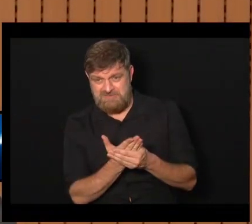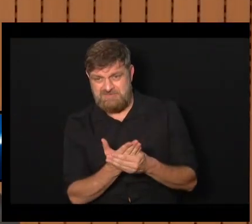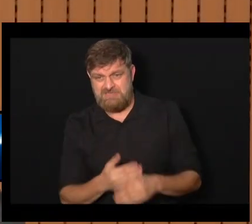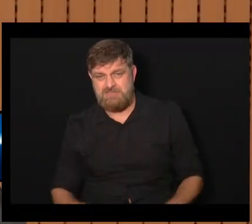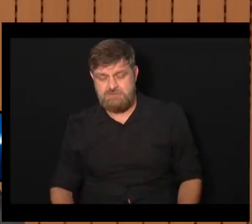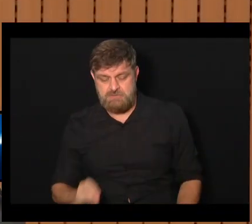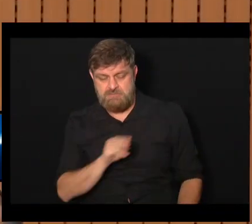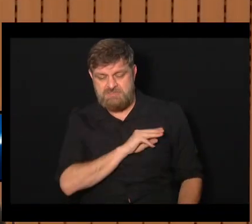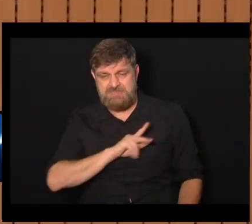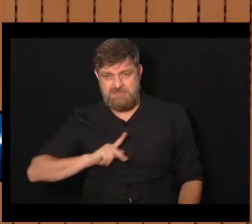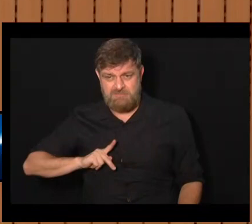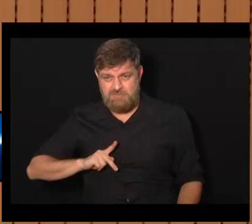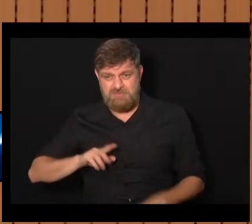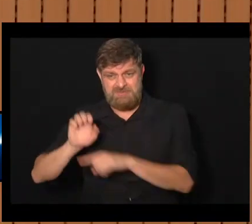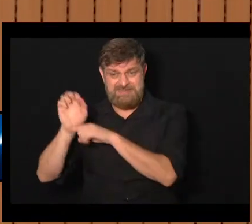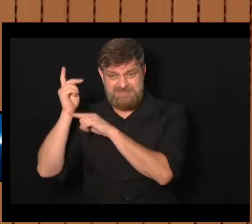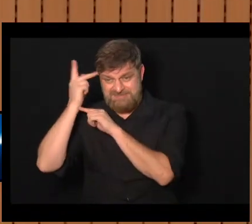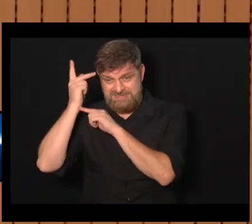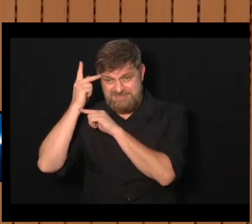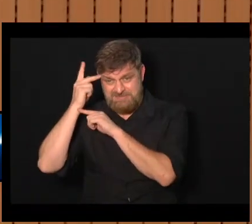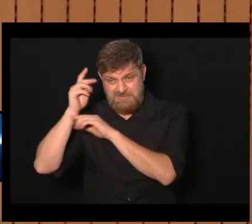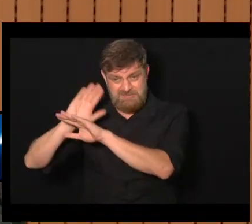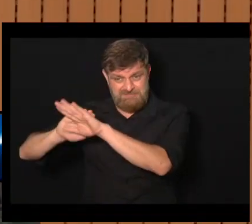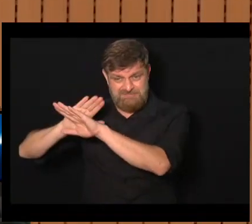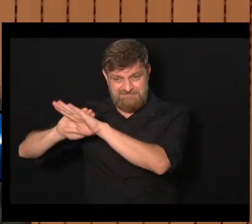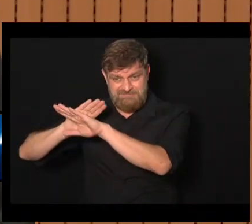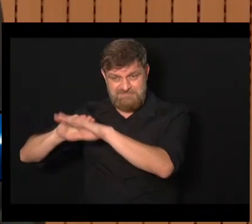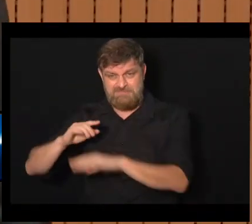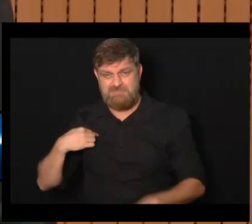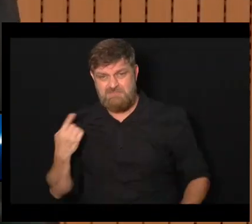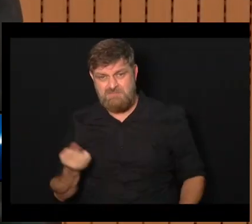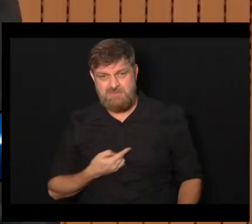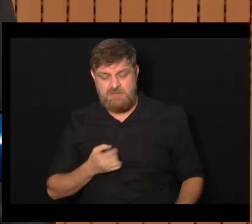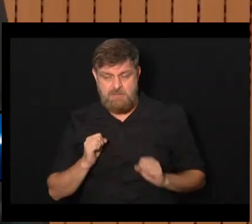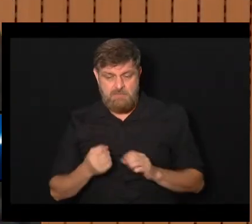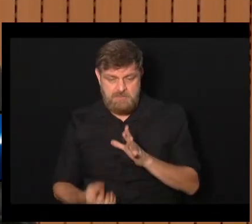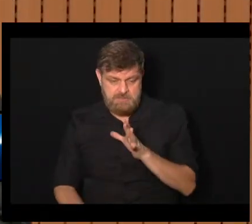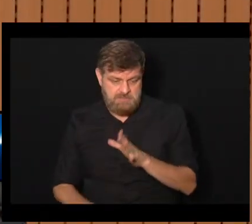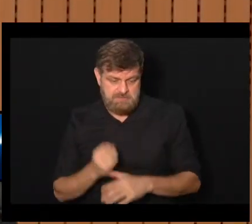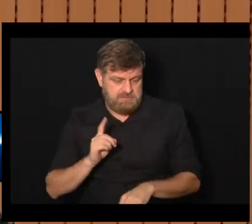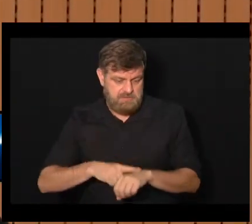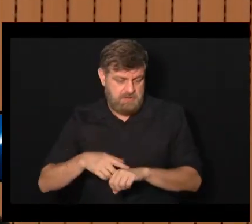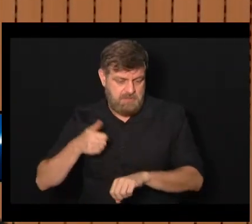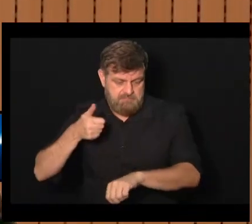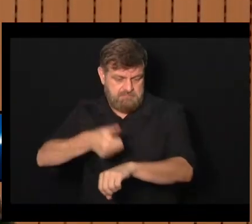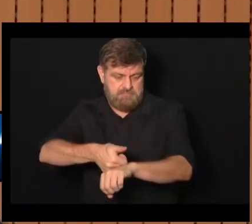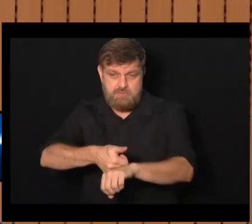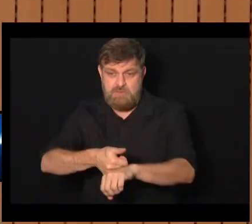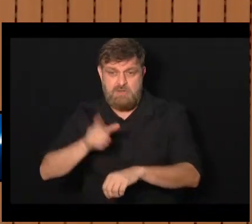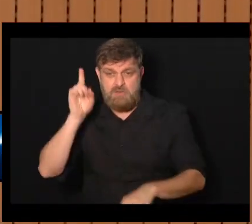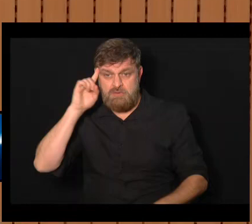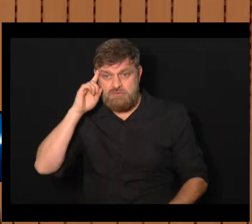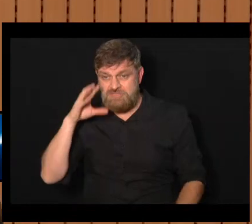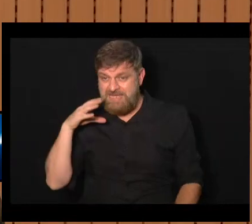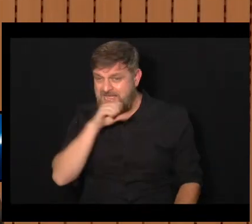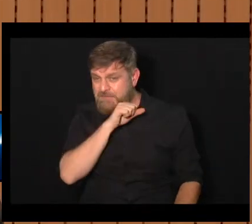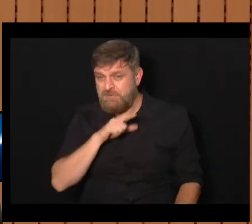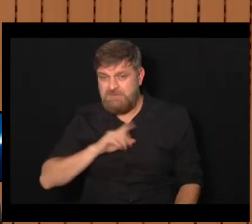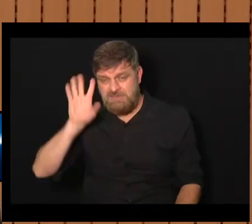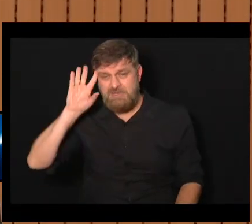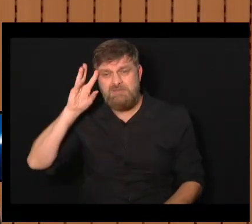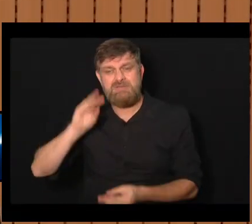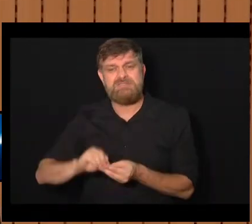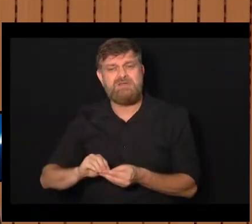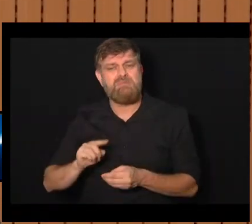pelo Ministério Público do Estado. Então, nós podemos ter nas próximas horas, nos próximos dias, uma decisão sobre um